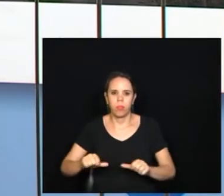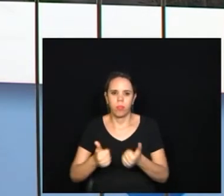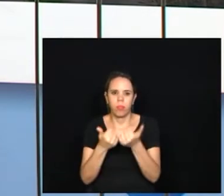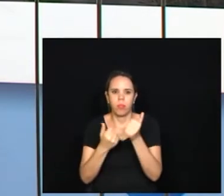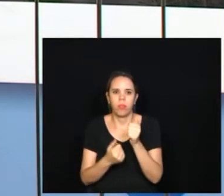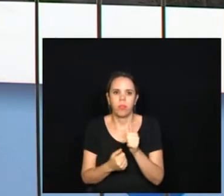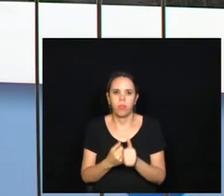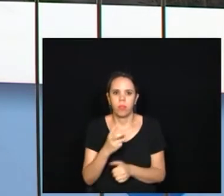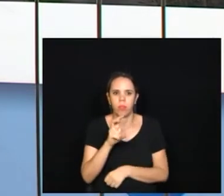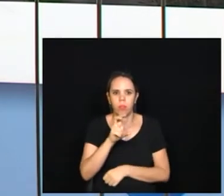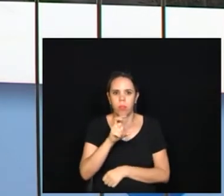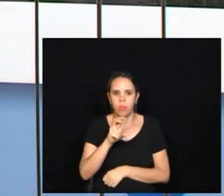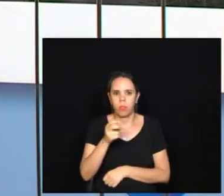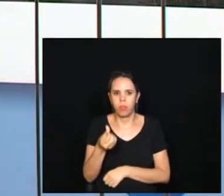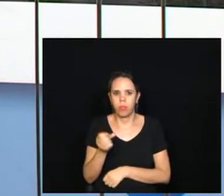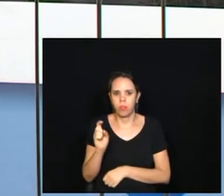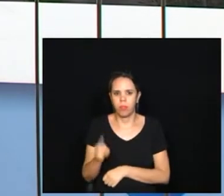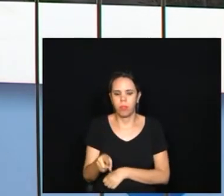positivo com